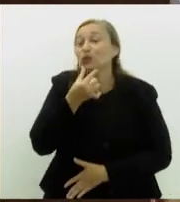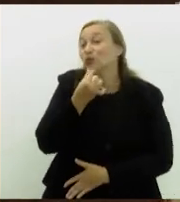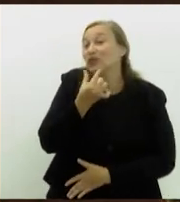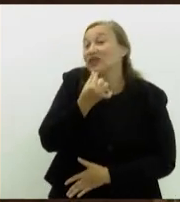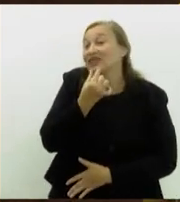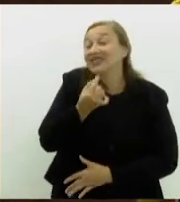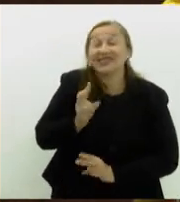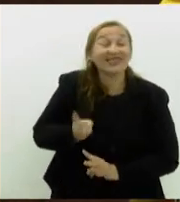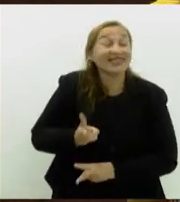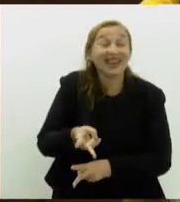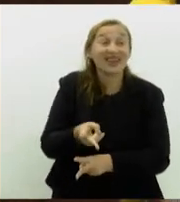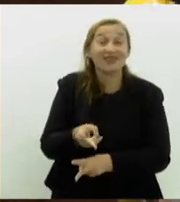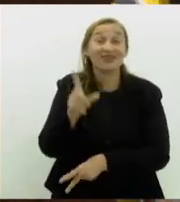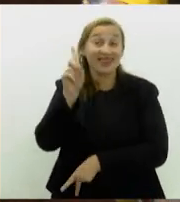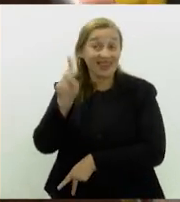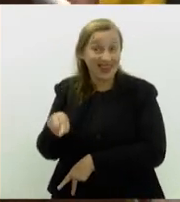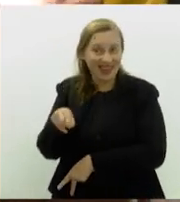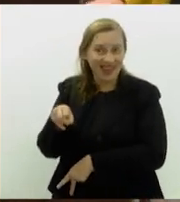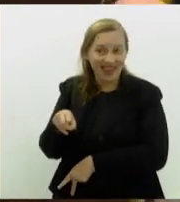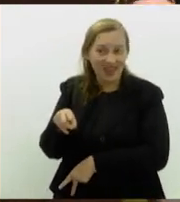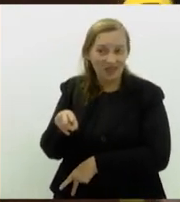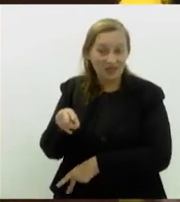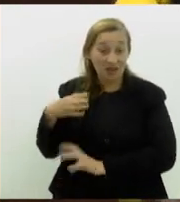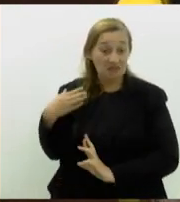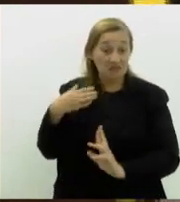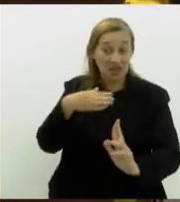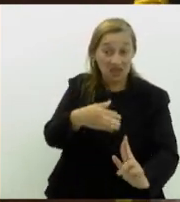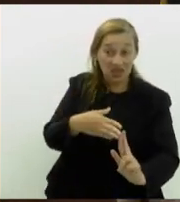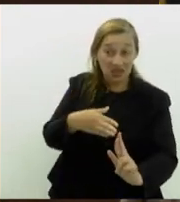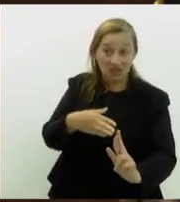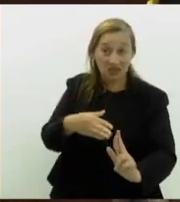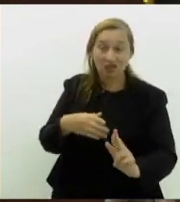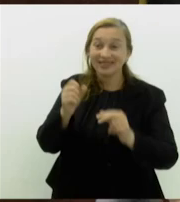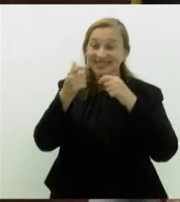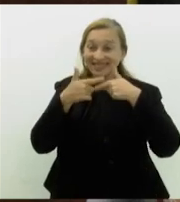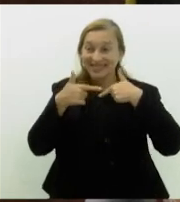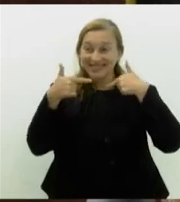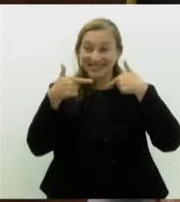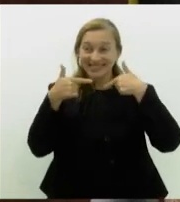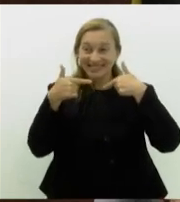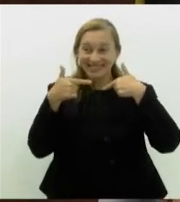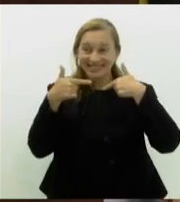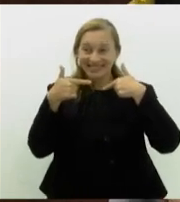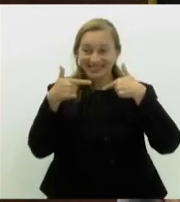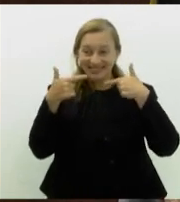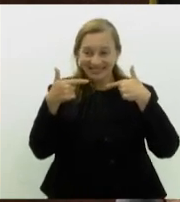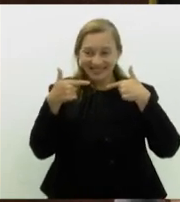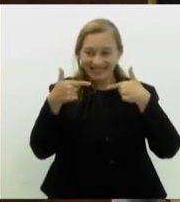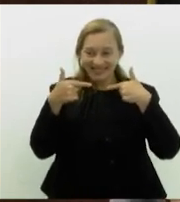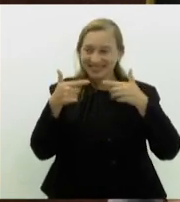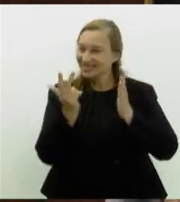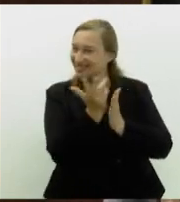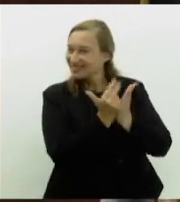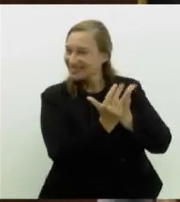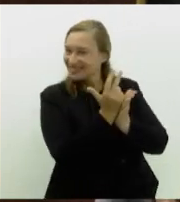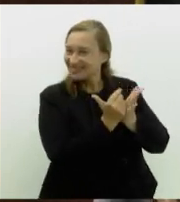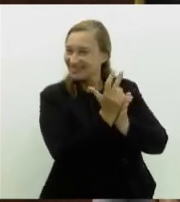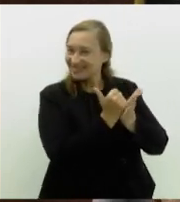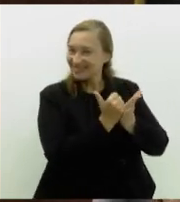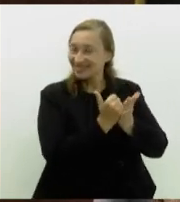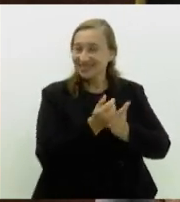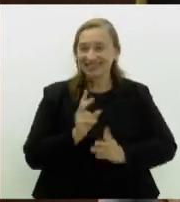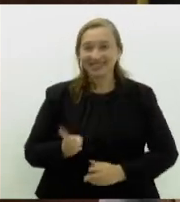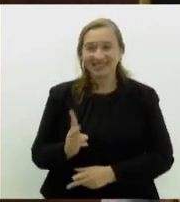que é uma circunferência, com a boca do sorriso muito aberta e alterando-se sempre